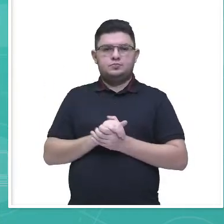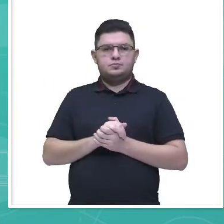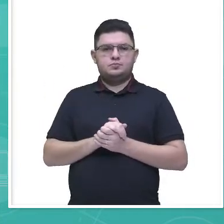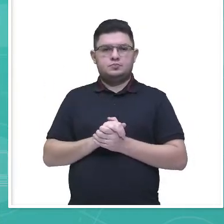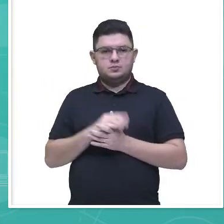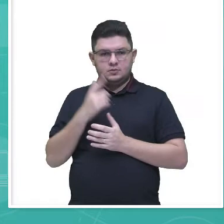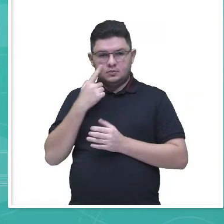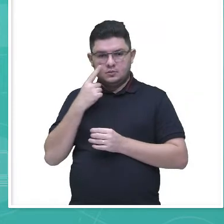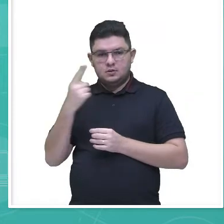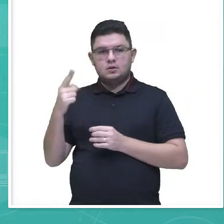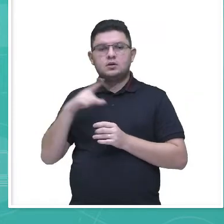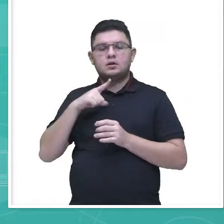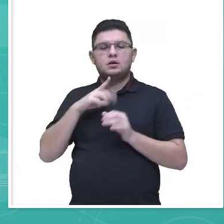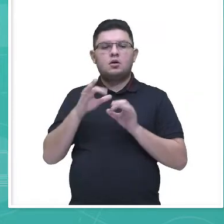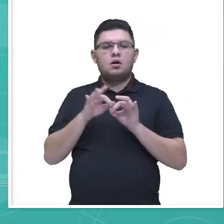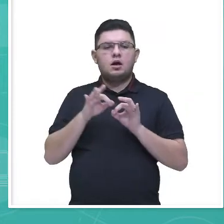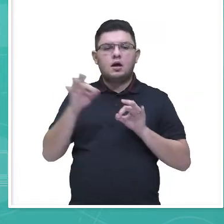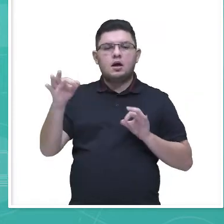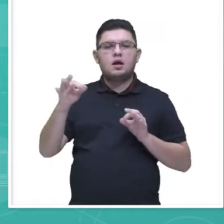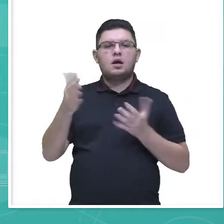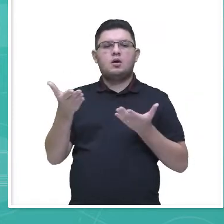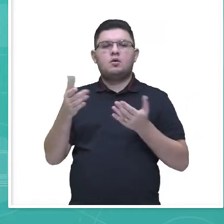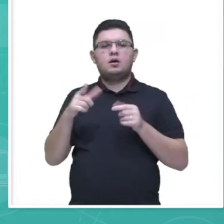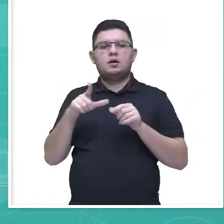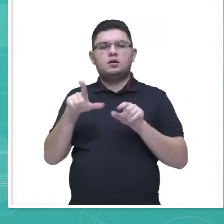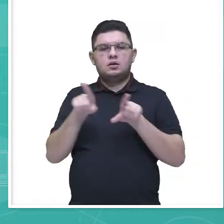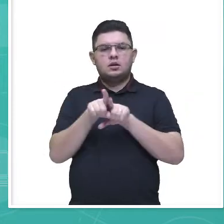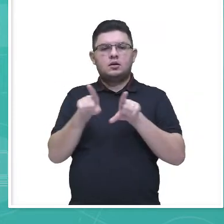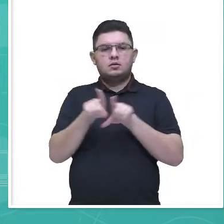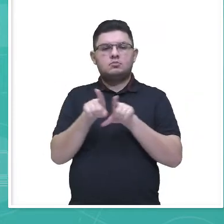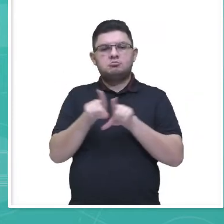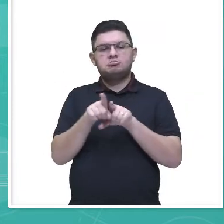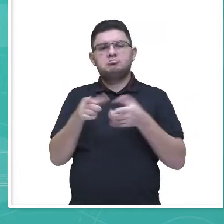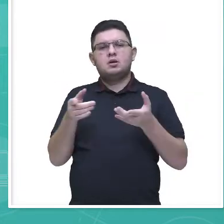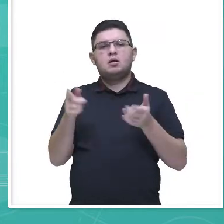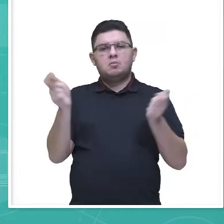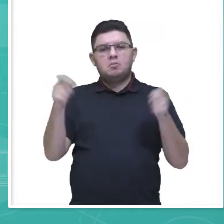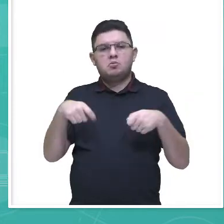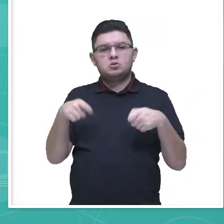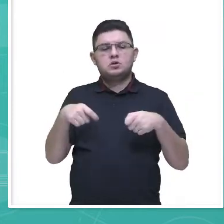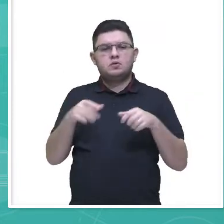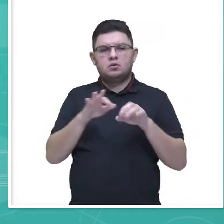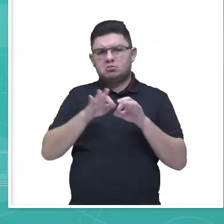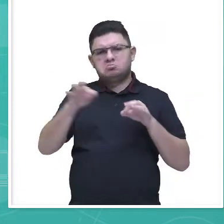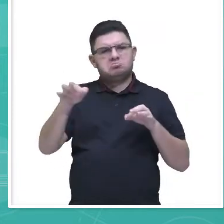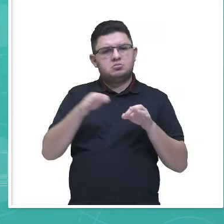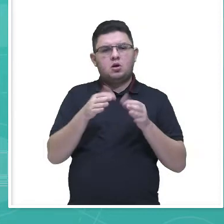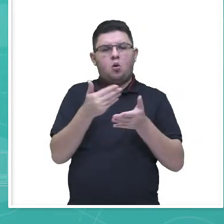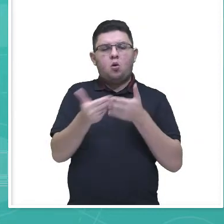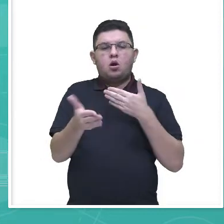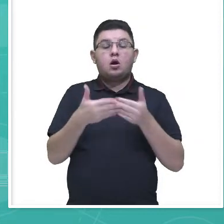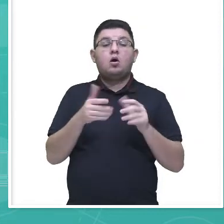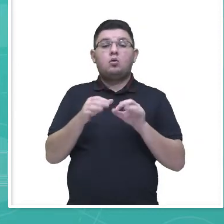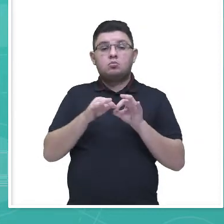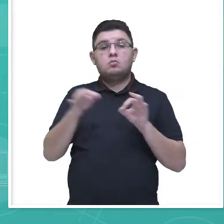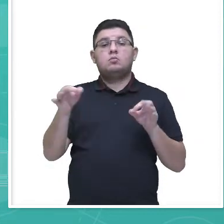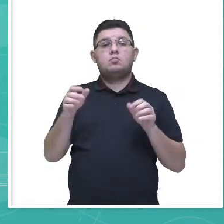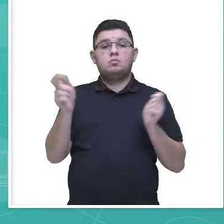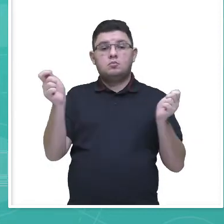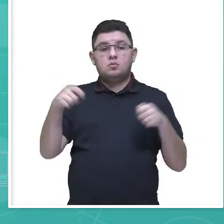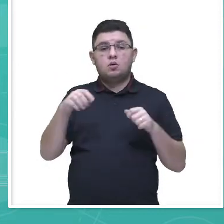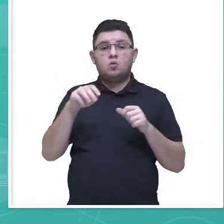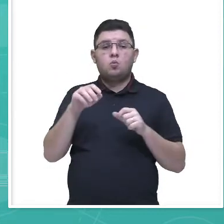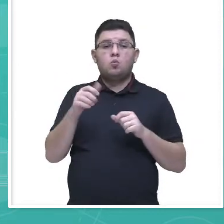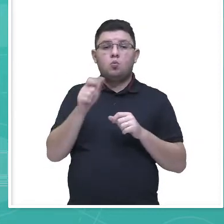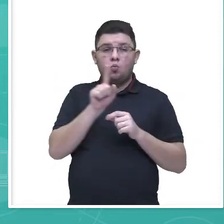régua, ou uma trena, ou uma fita métrica, e cada centímetro daquela fita métrica, cada